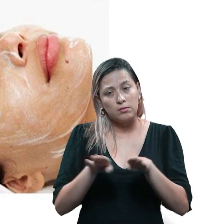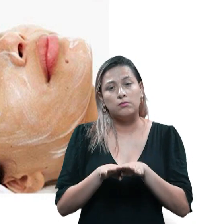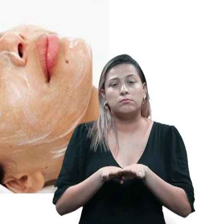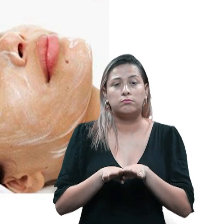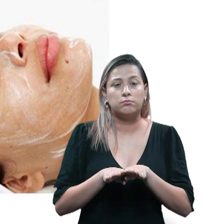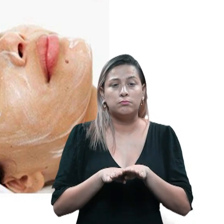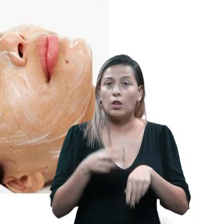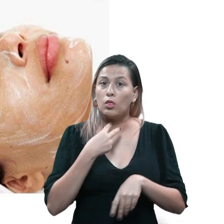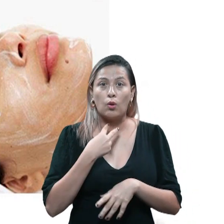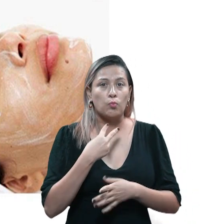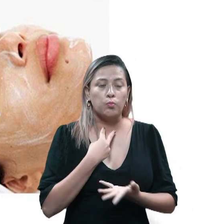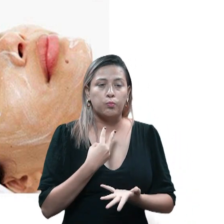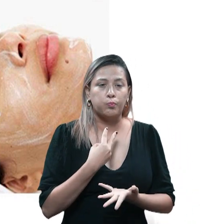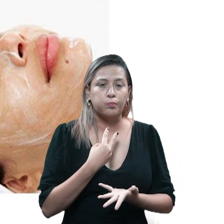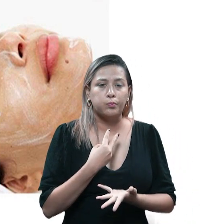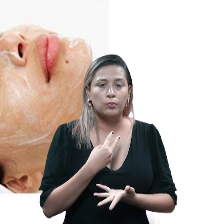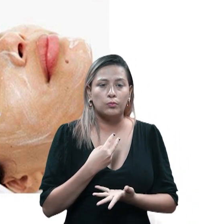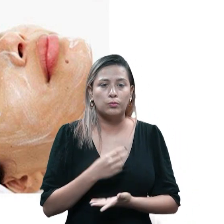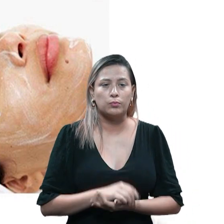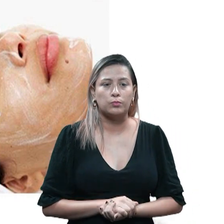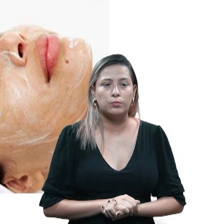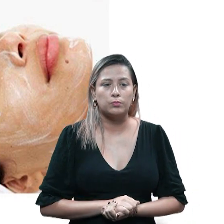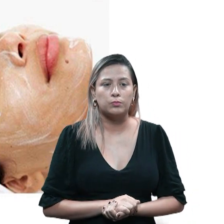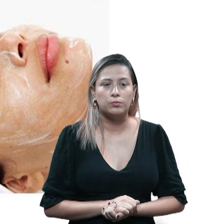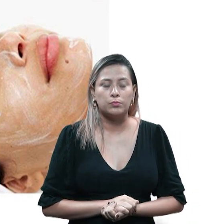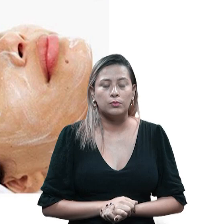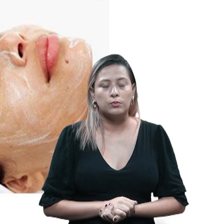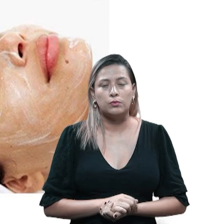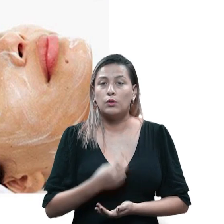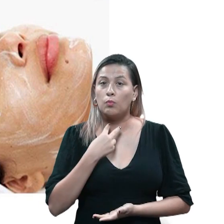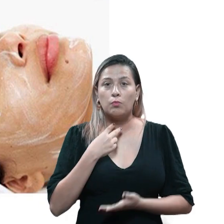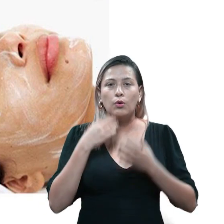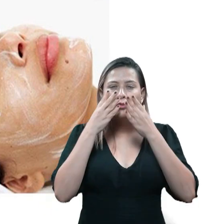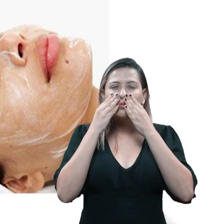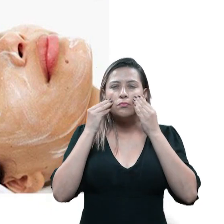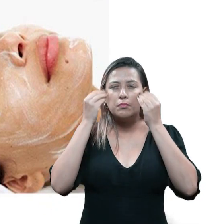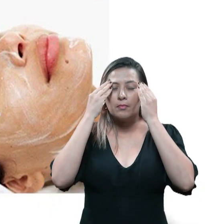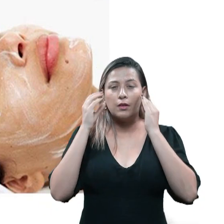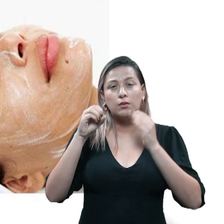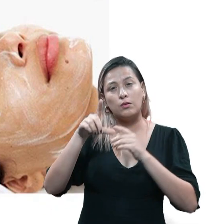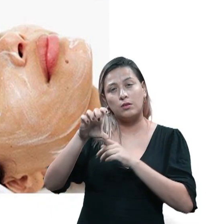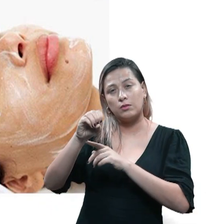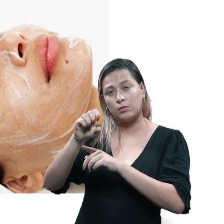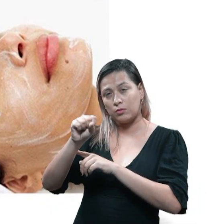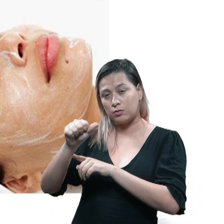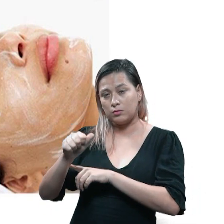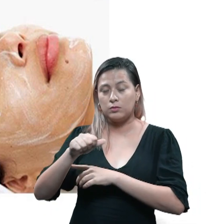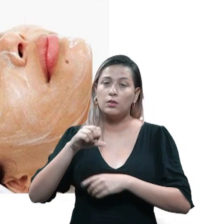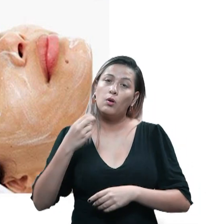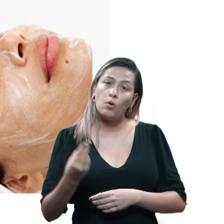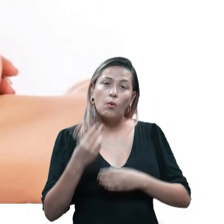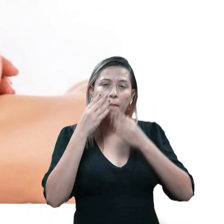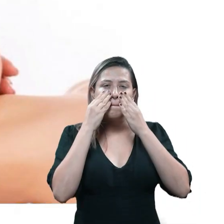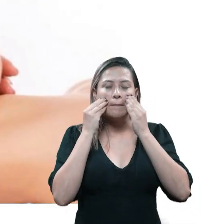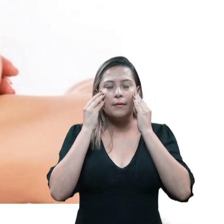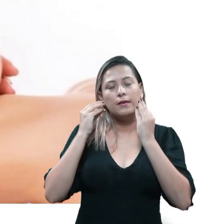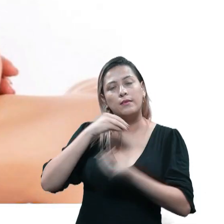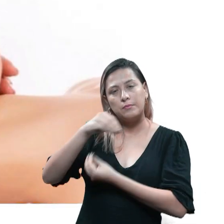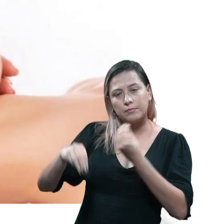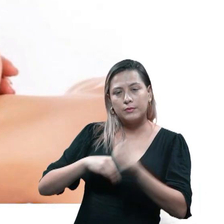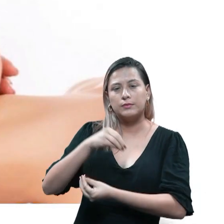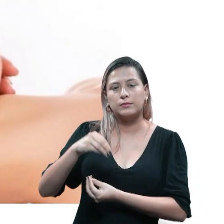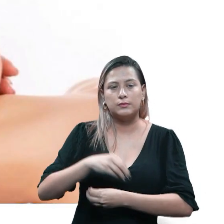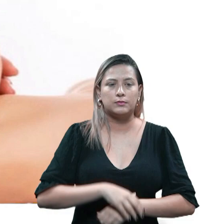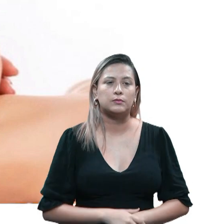peles maduras e secas, até pele mista, se ela tiver uma oleosidade controlada, você pode fazer a massagem facial. A